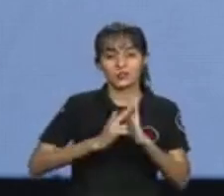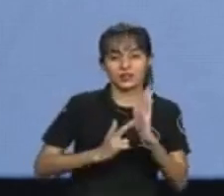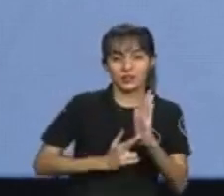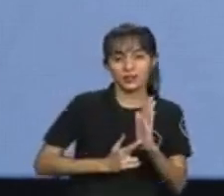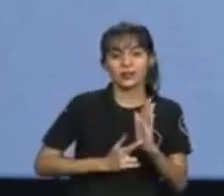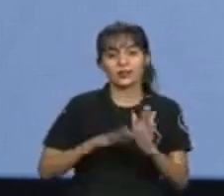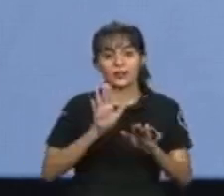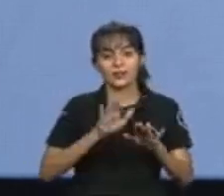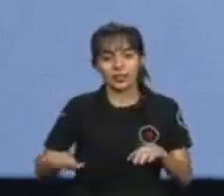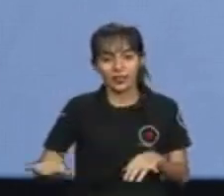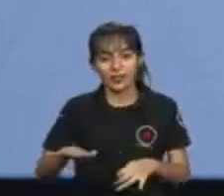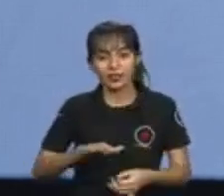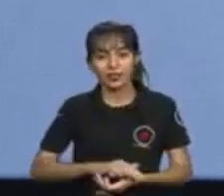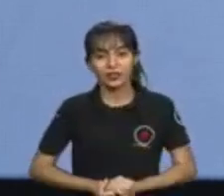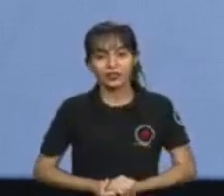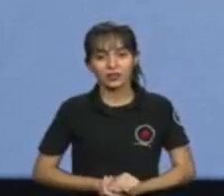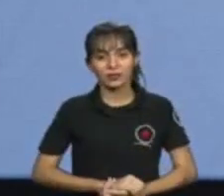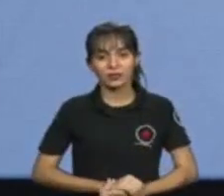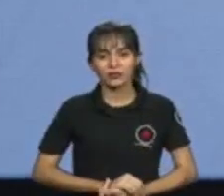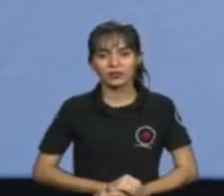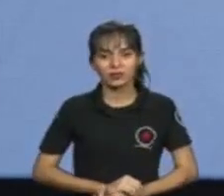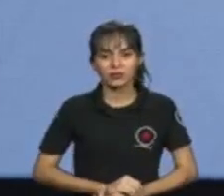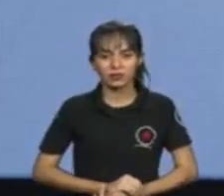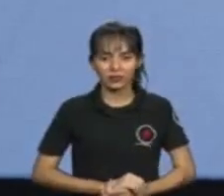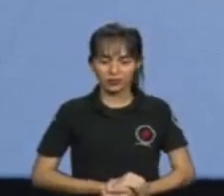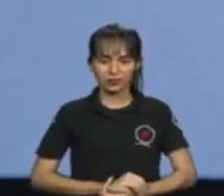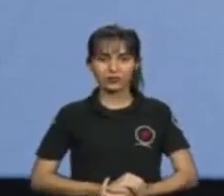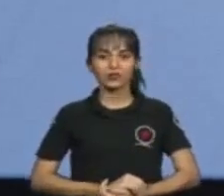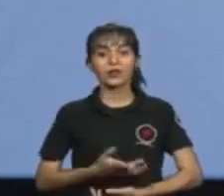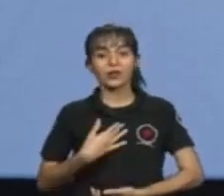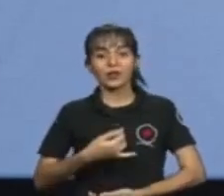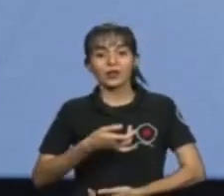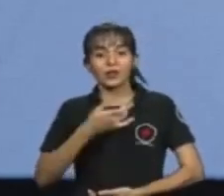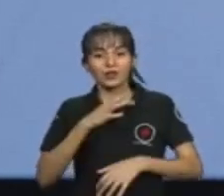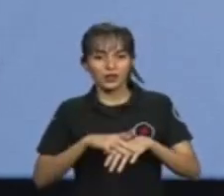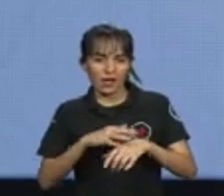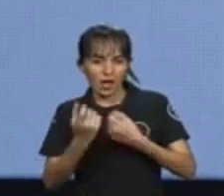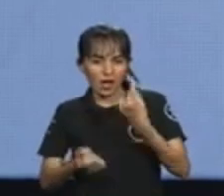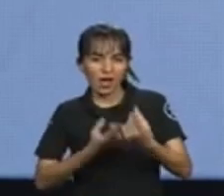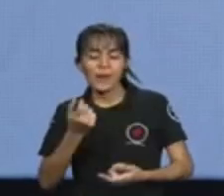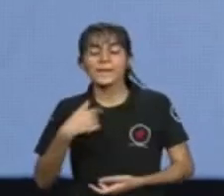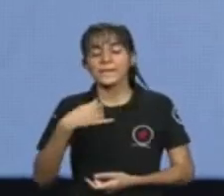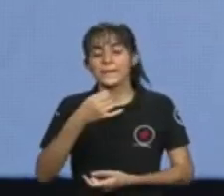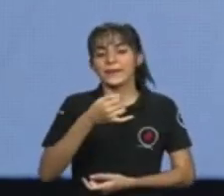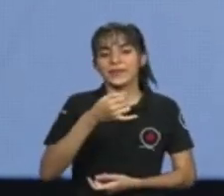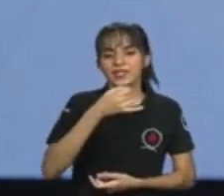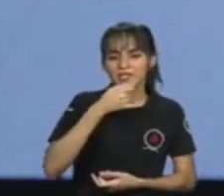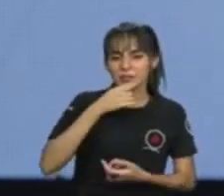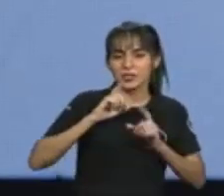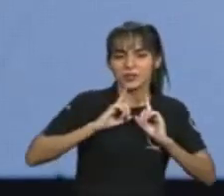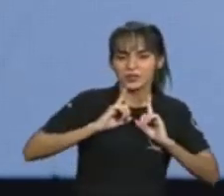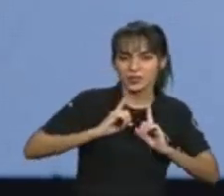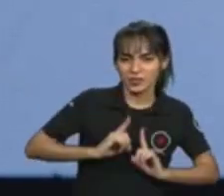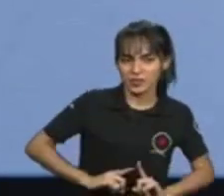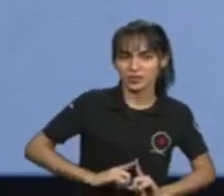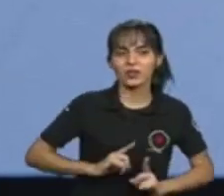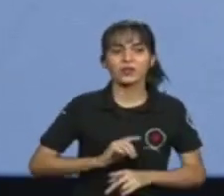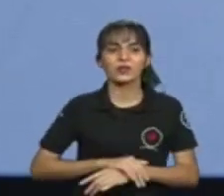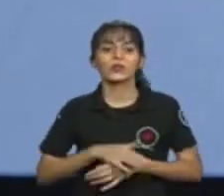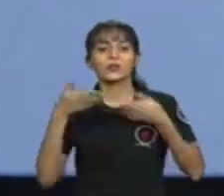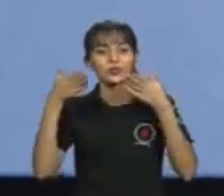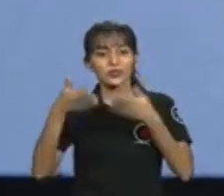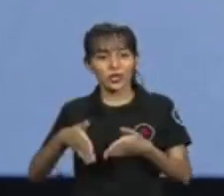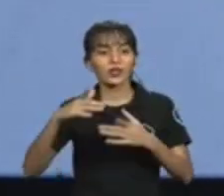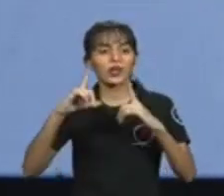as crianças com epidermólise bulhosa. E a minha tristeza, pastor Elisete, a minha depressão foi por chegar